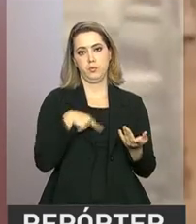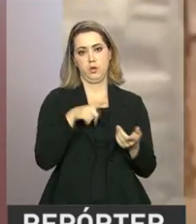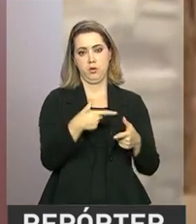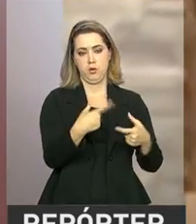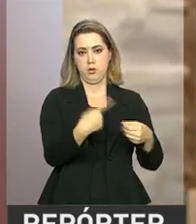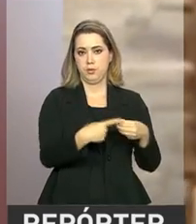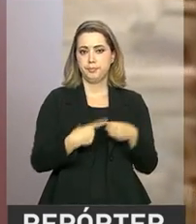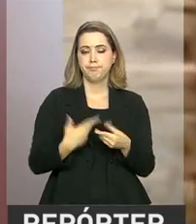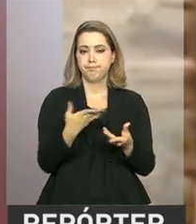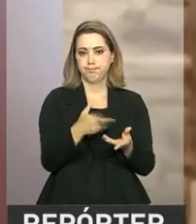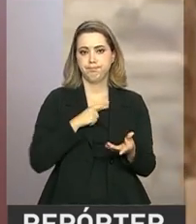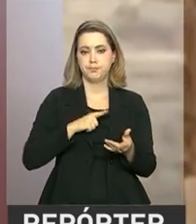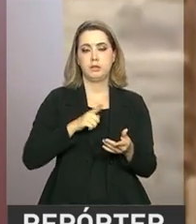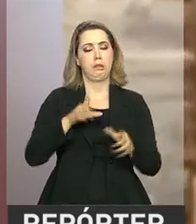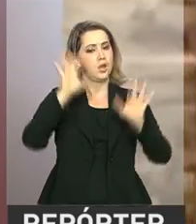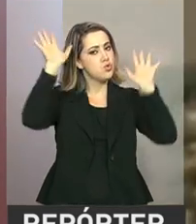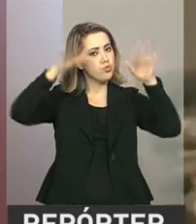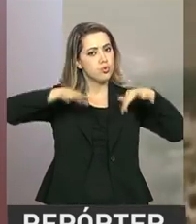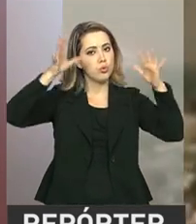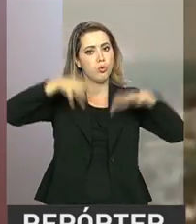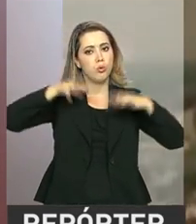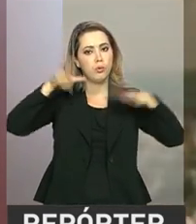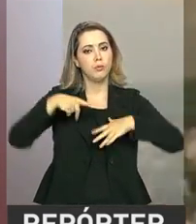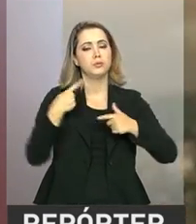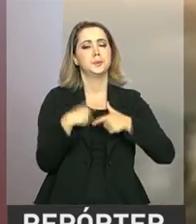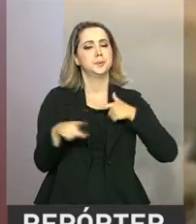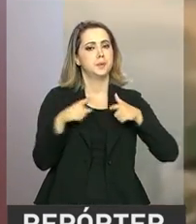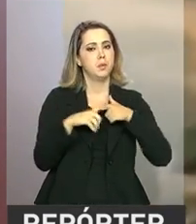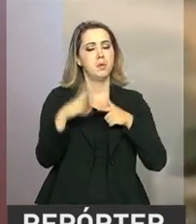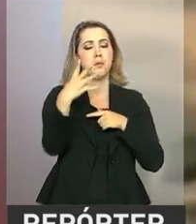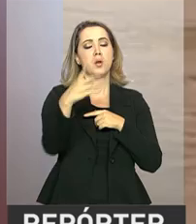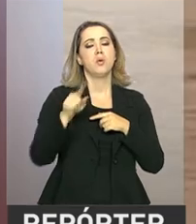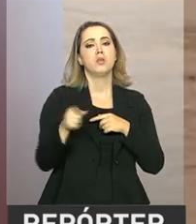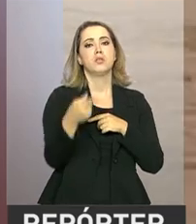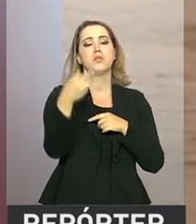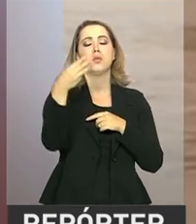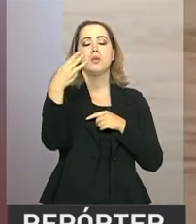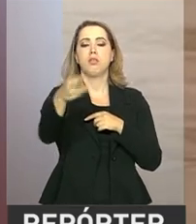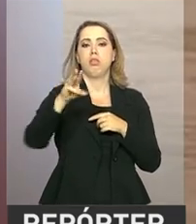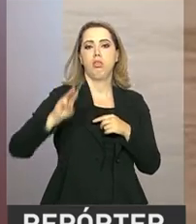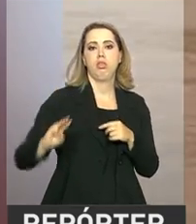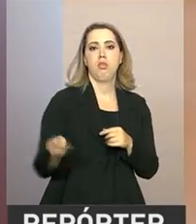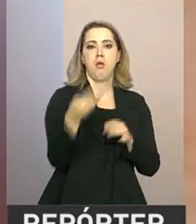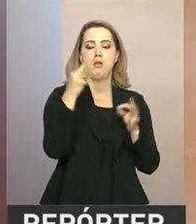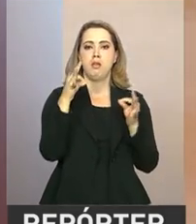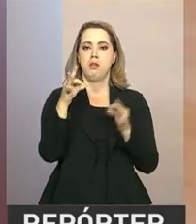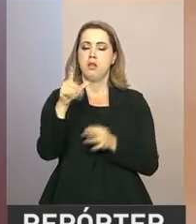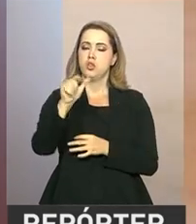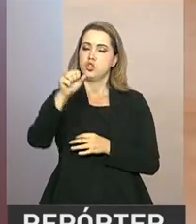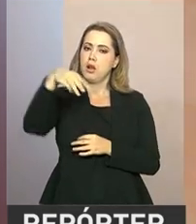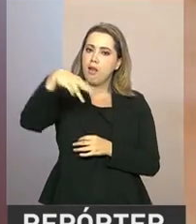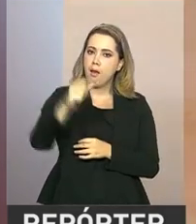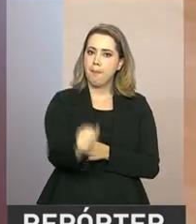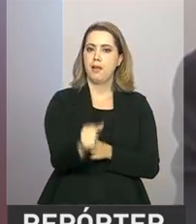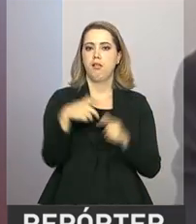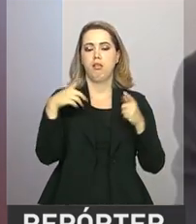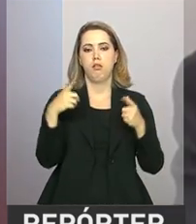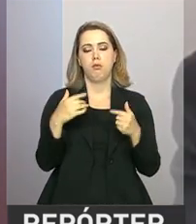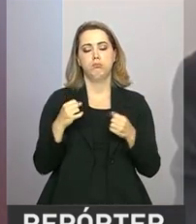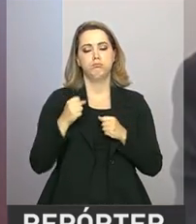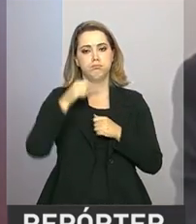cenário pessimista, chuvas podem trazer 4,3 milhões de metros cúbicos de lama aos limites da barragem.